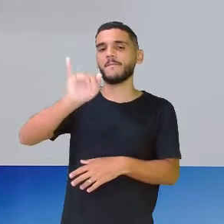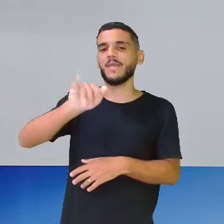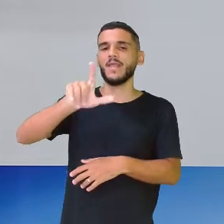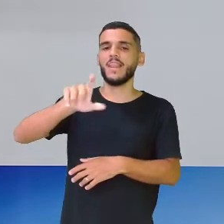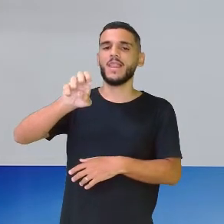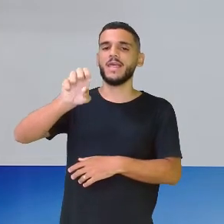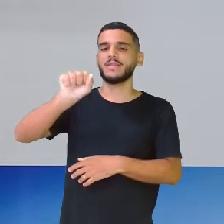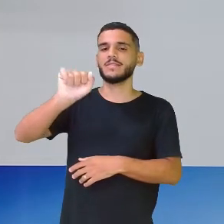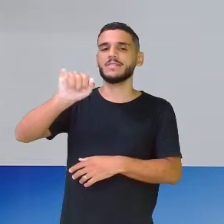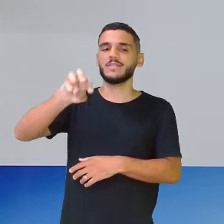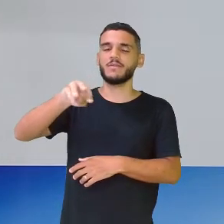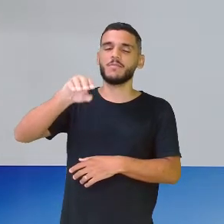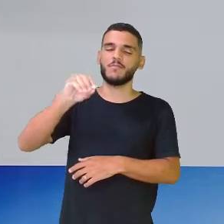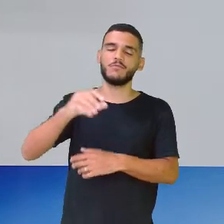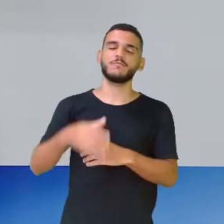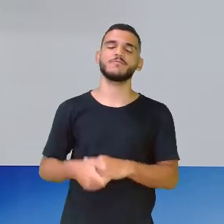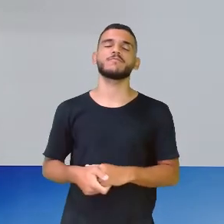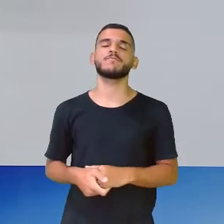5 centavos.